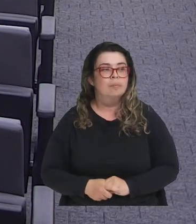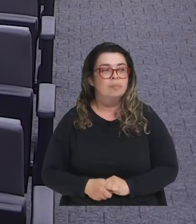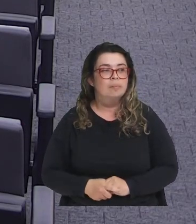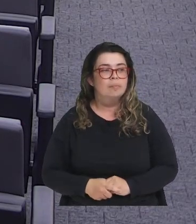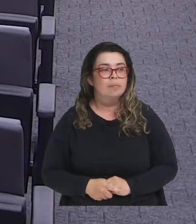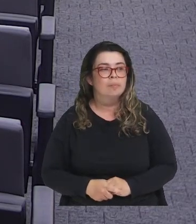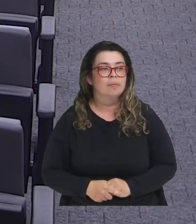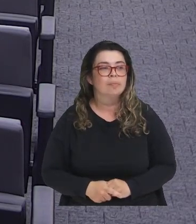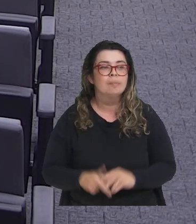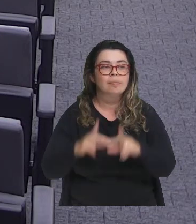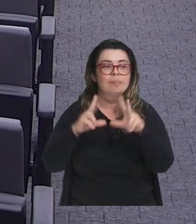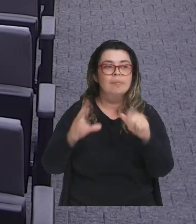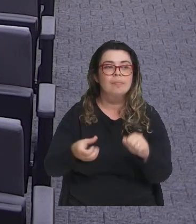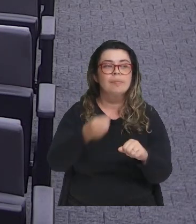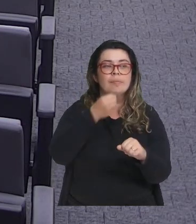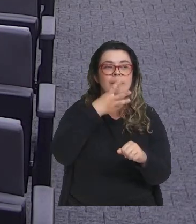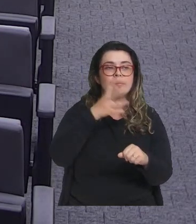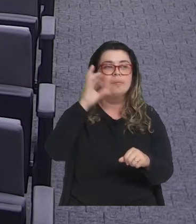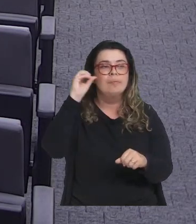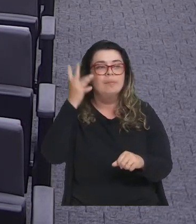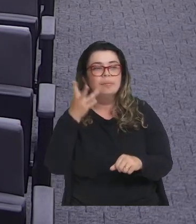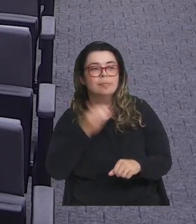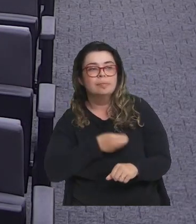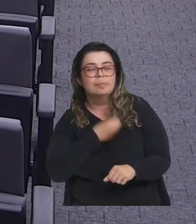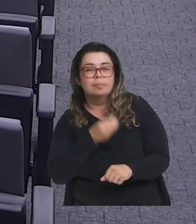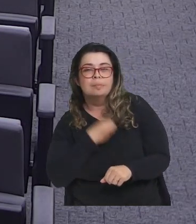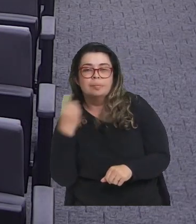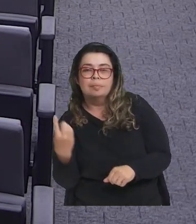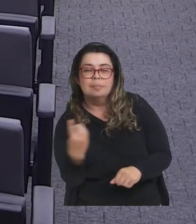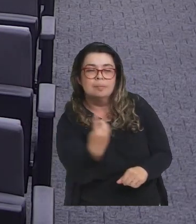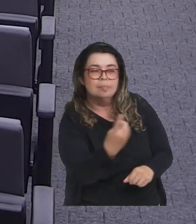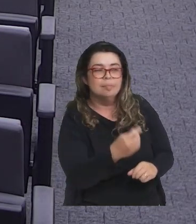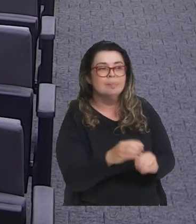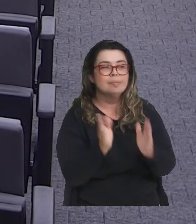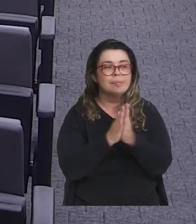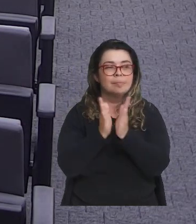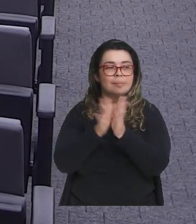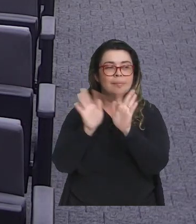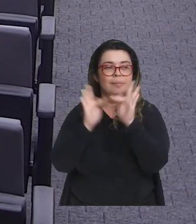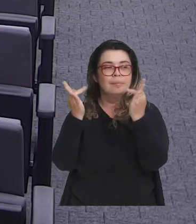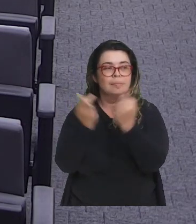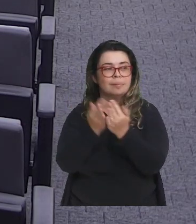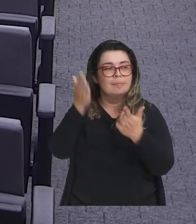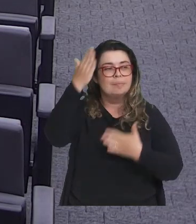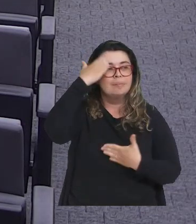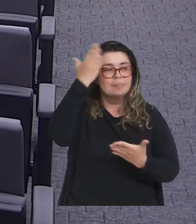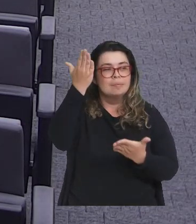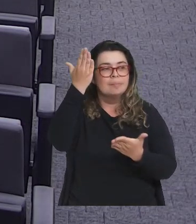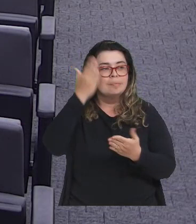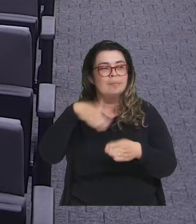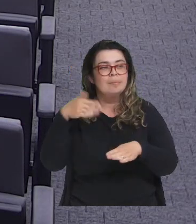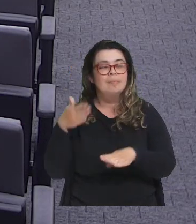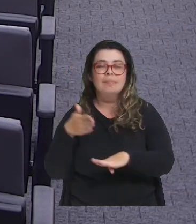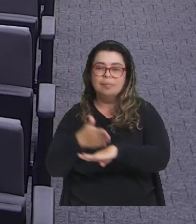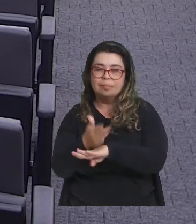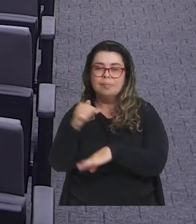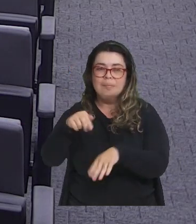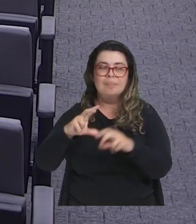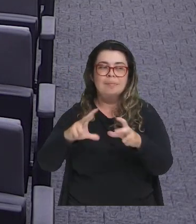coisas boas acontecerão na vida de vocês. Parabéns à família e a todos vocês. Muito obrigado por participar daqui da Câmara Municipal,